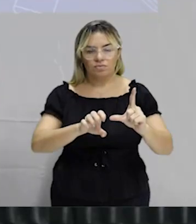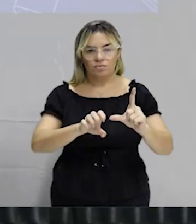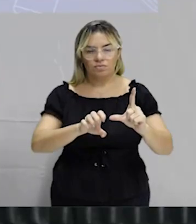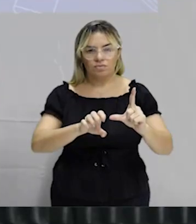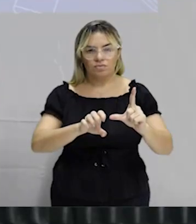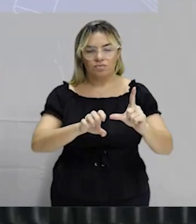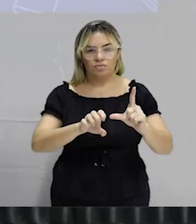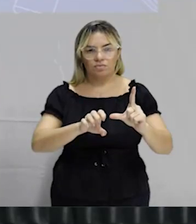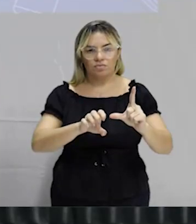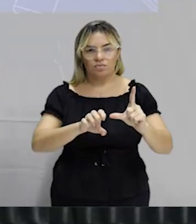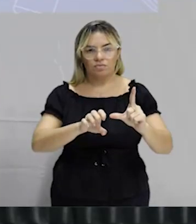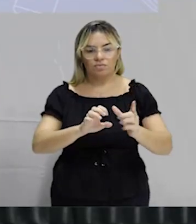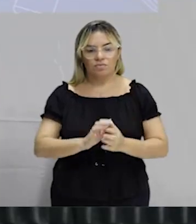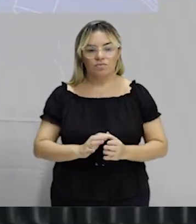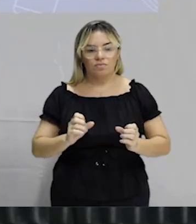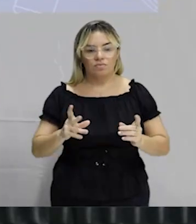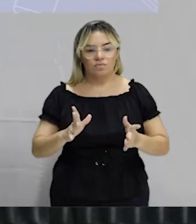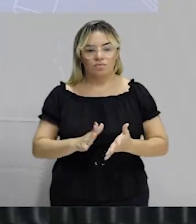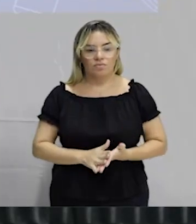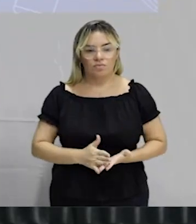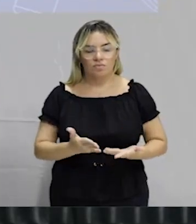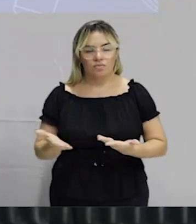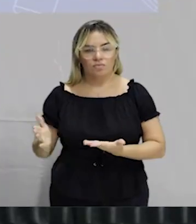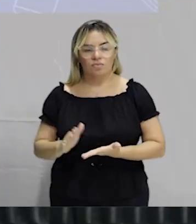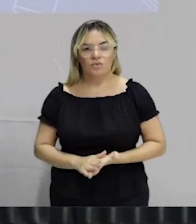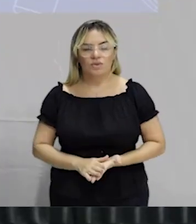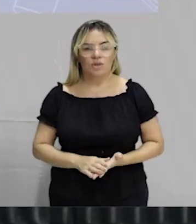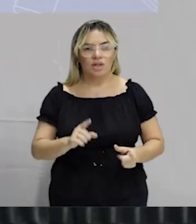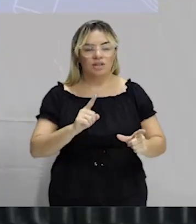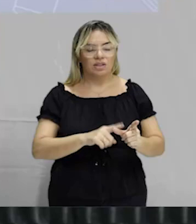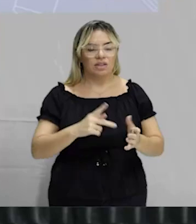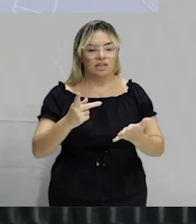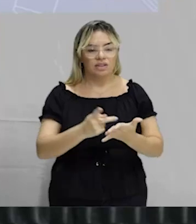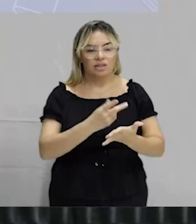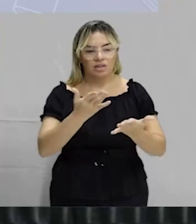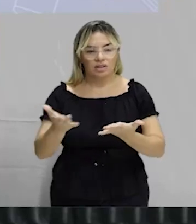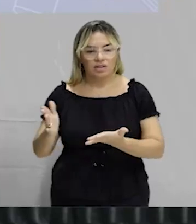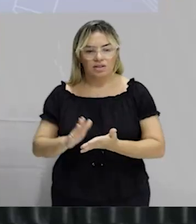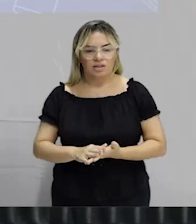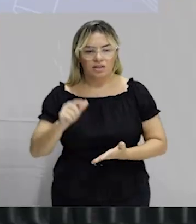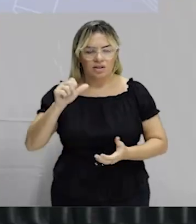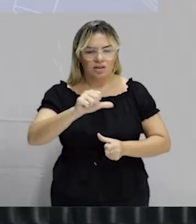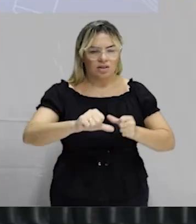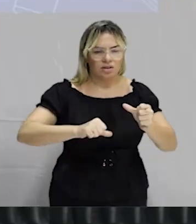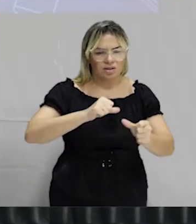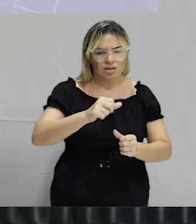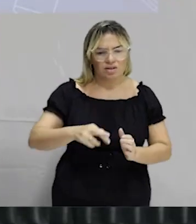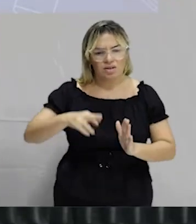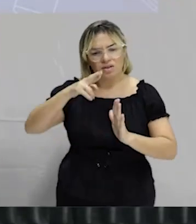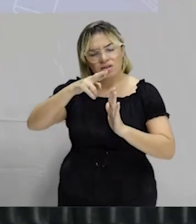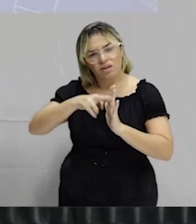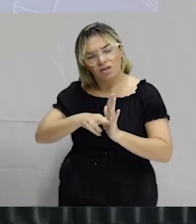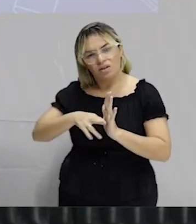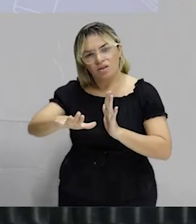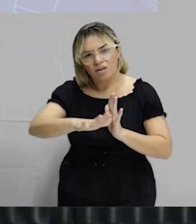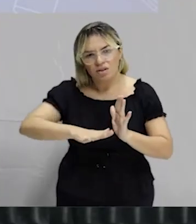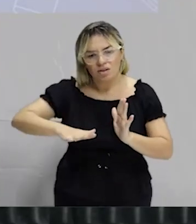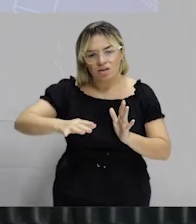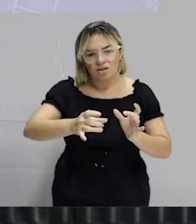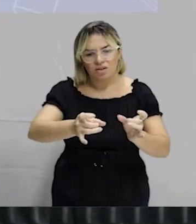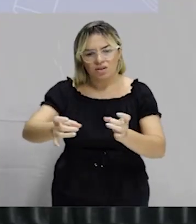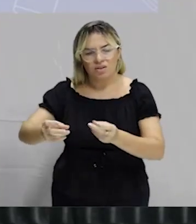intervenção estatal. Vamos ver agora os distratores. Letra A. Flexibilizar as regras do mercado financeiro. Ele